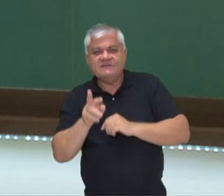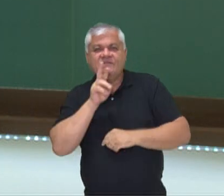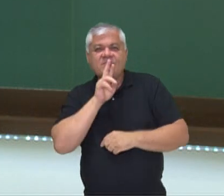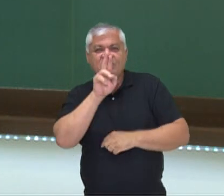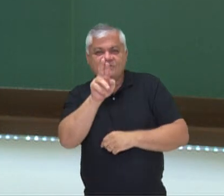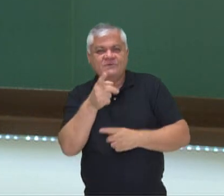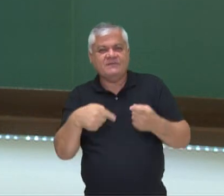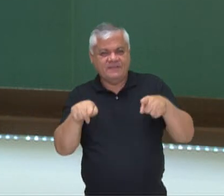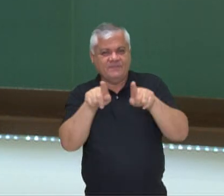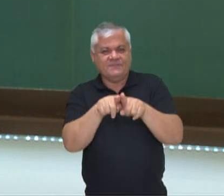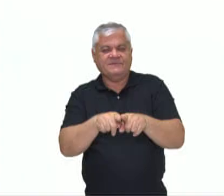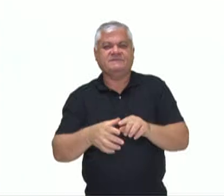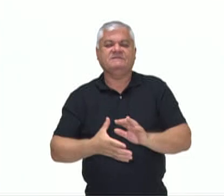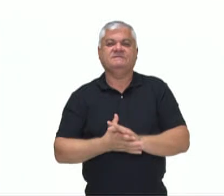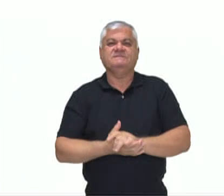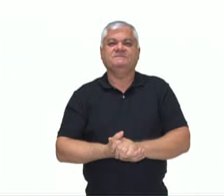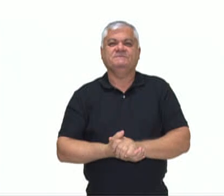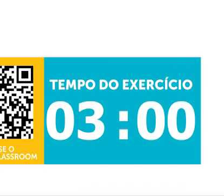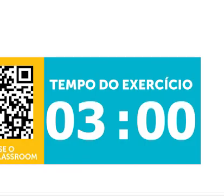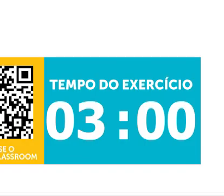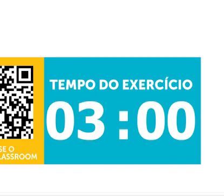responder e conferir depois.